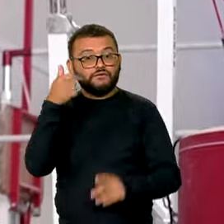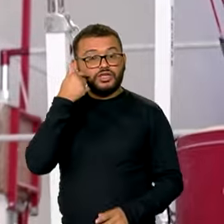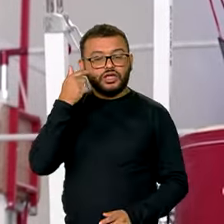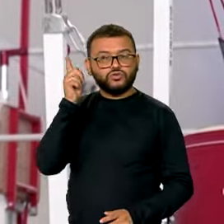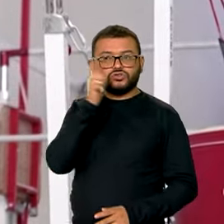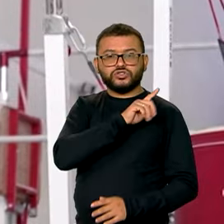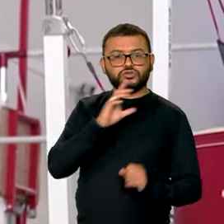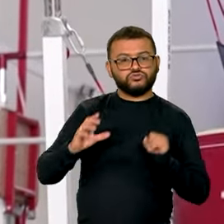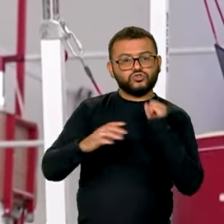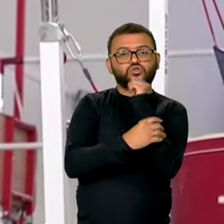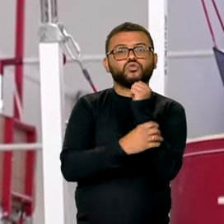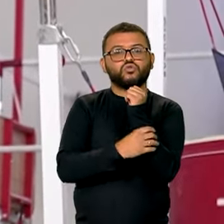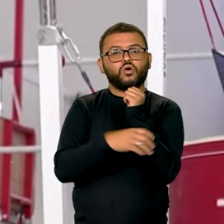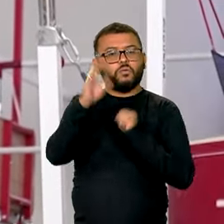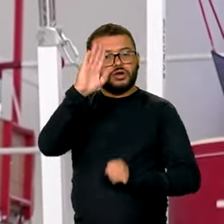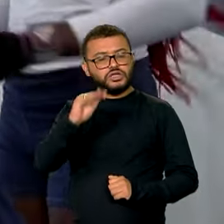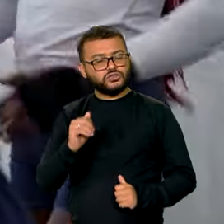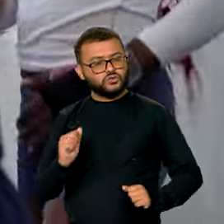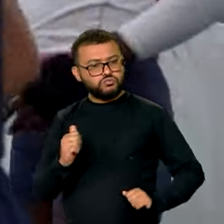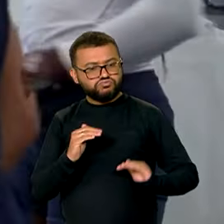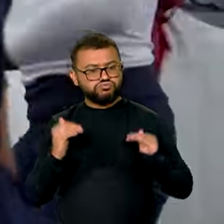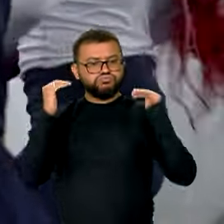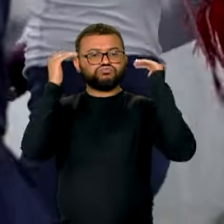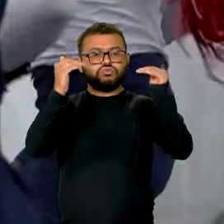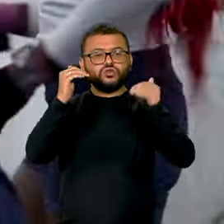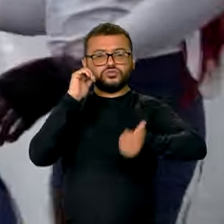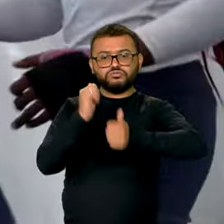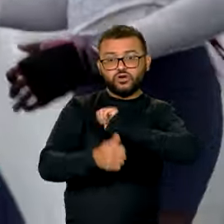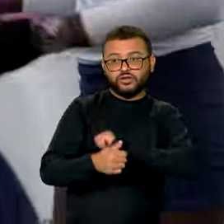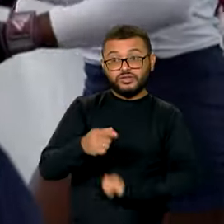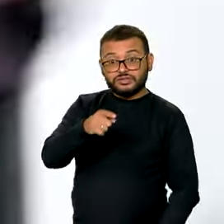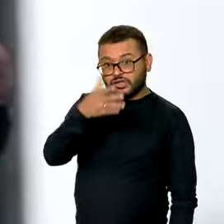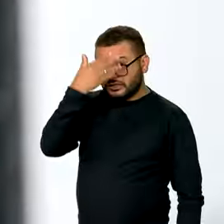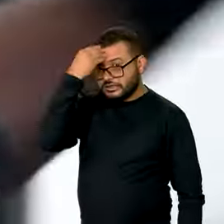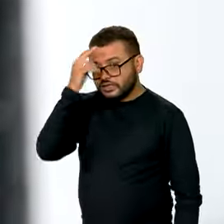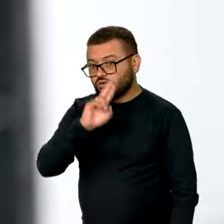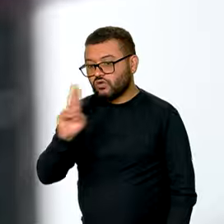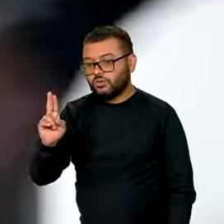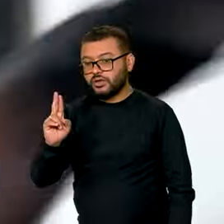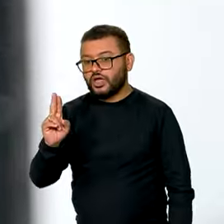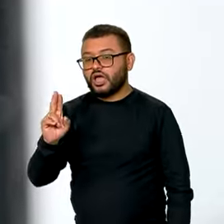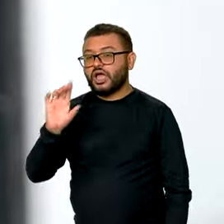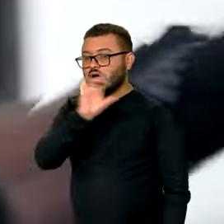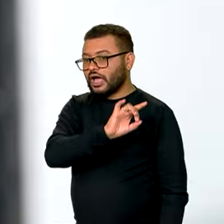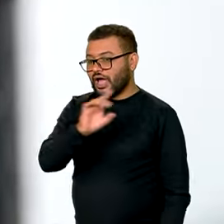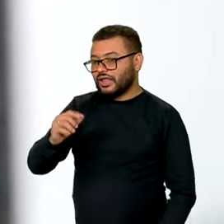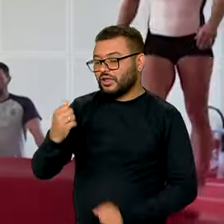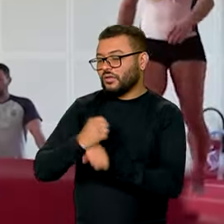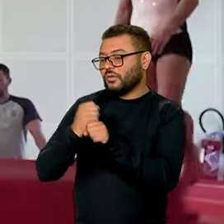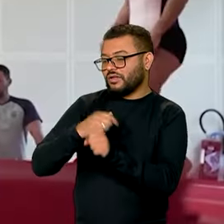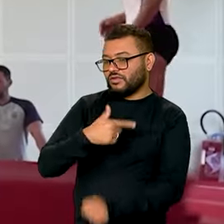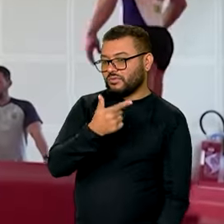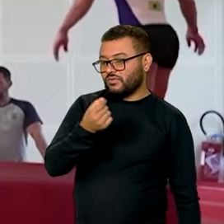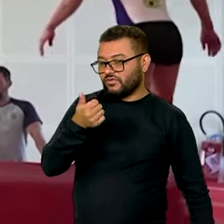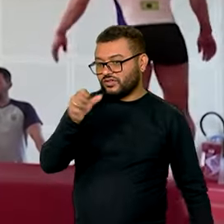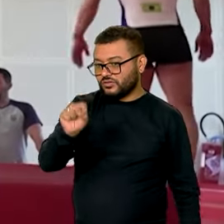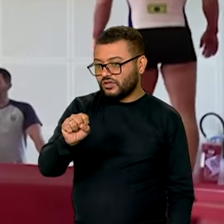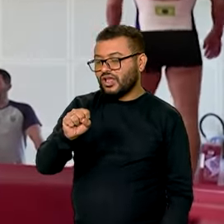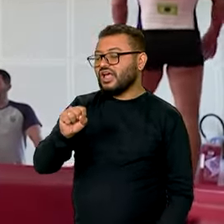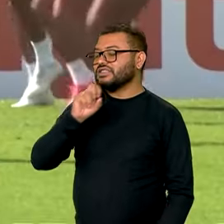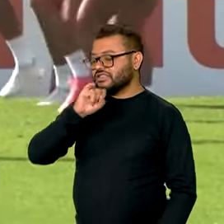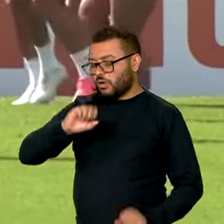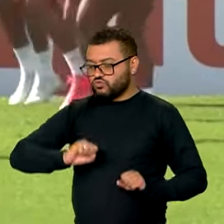do Brasil como potência do esporte mundial. Então não esqueçam esses nomes, porque em 2028, se depender